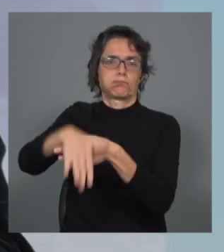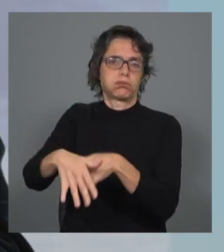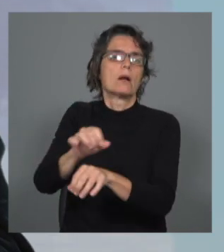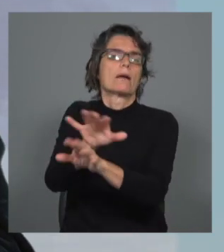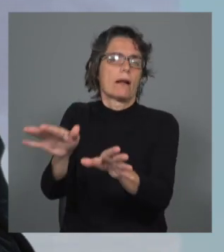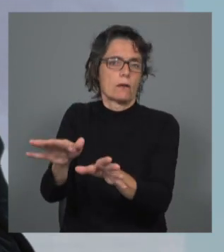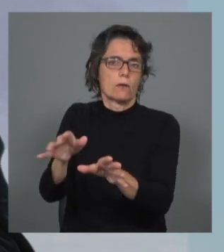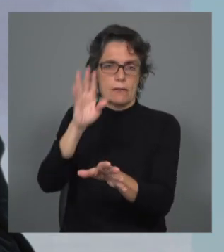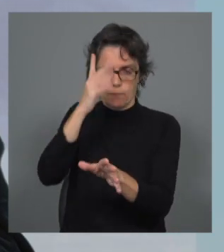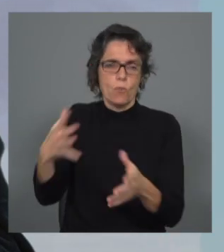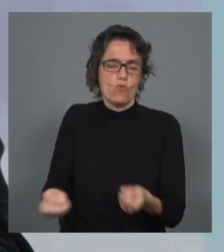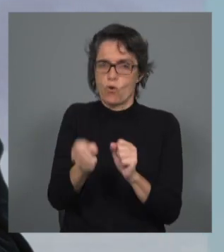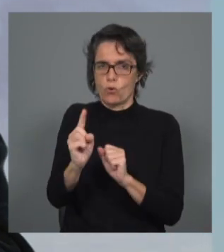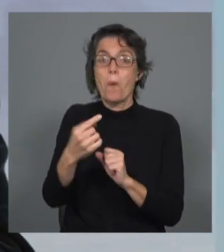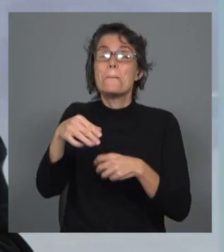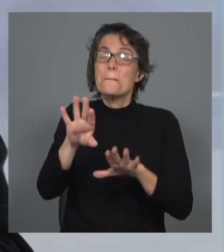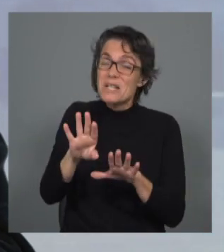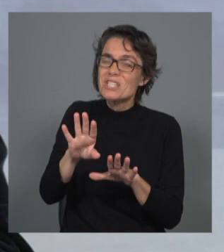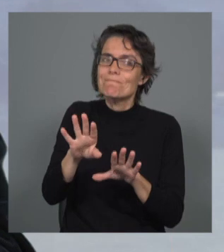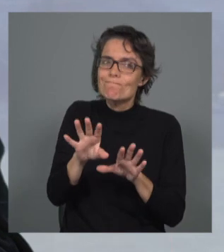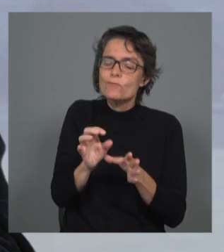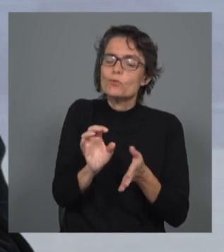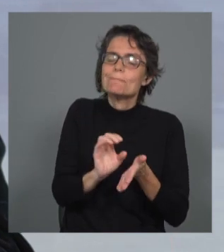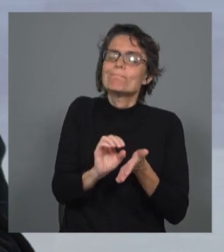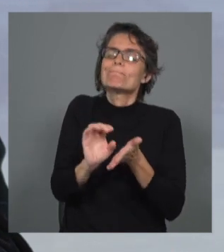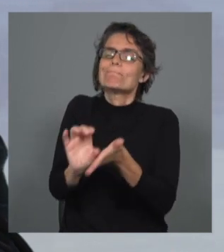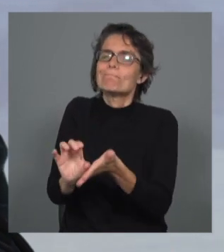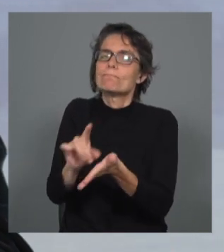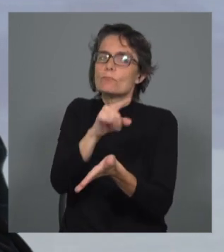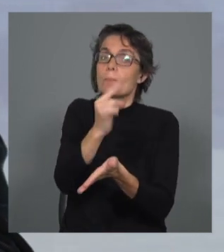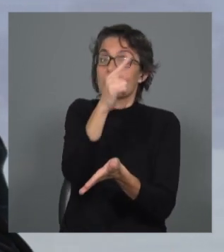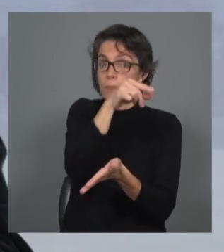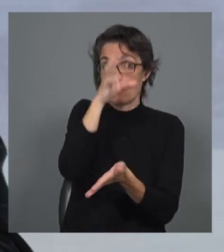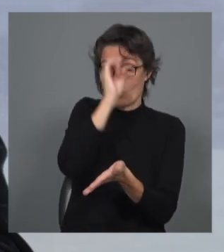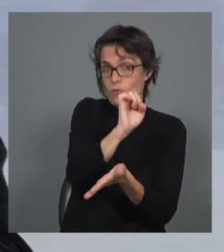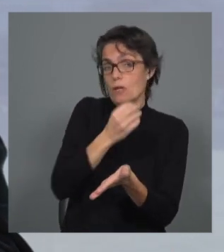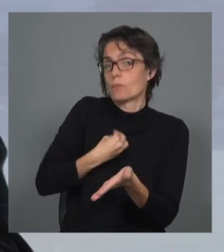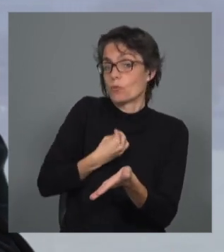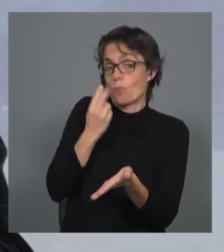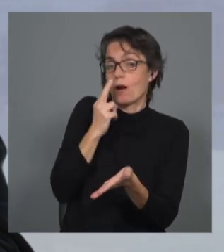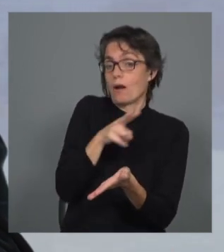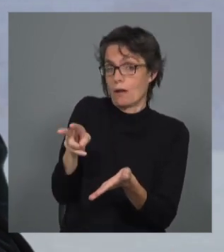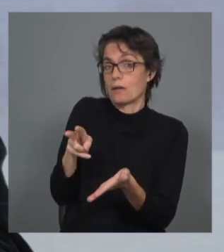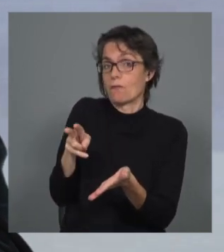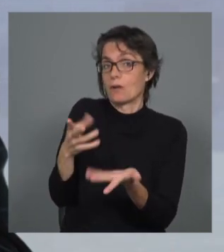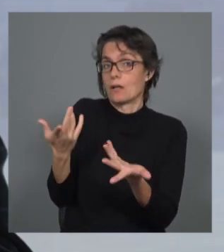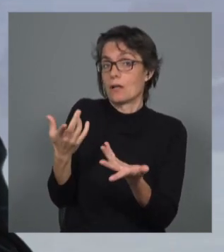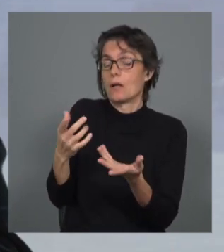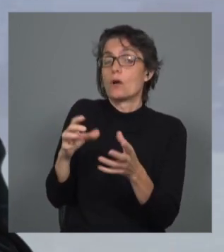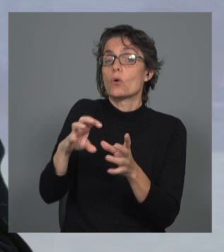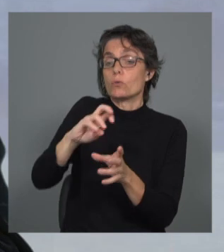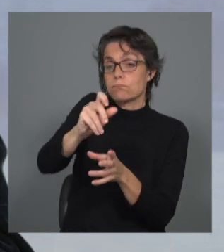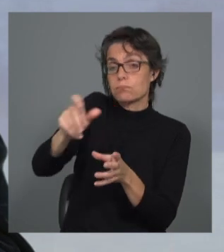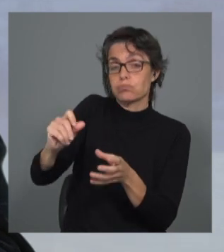veio dar um sinal, primeiro, que o Estado estava preocupado com a comunicação social regional e